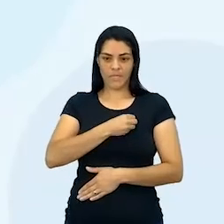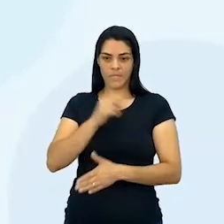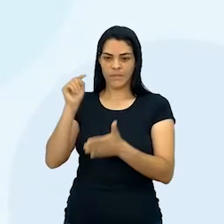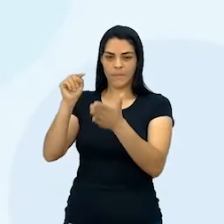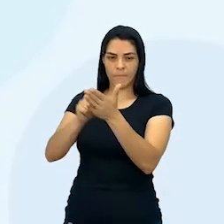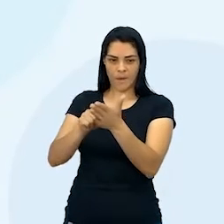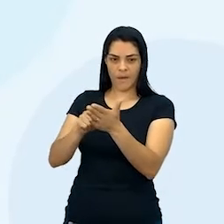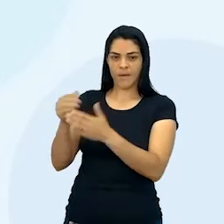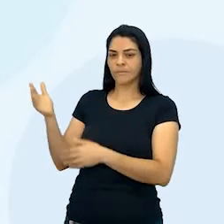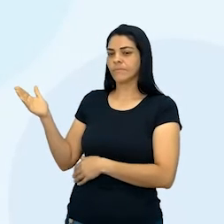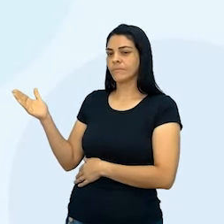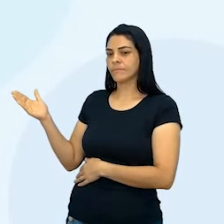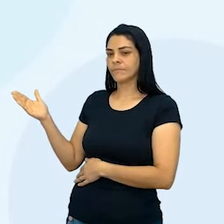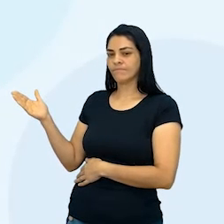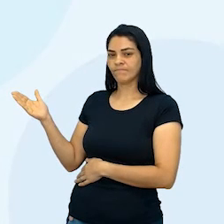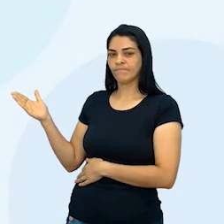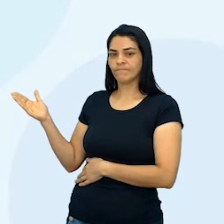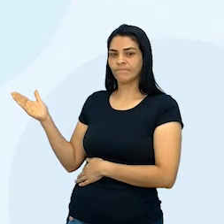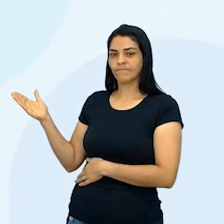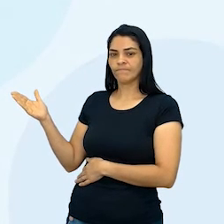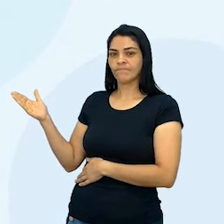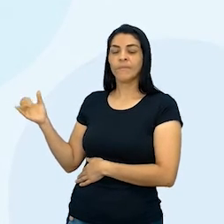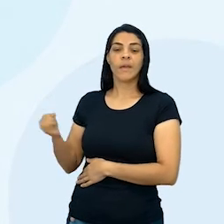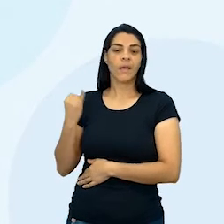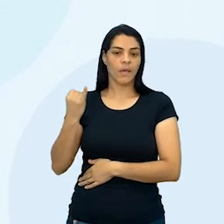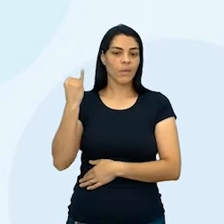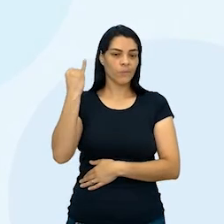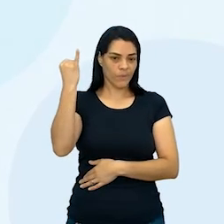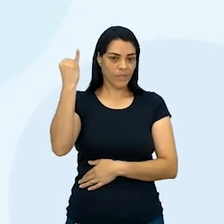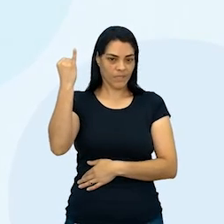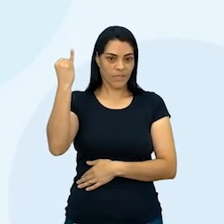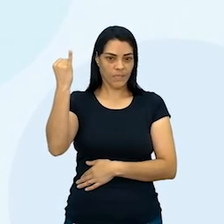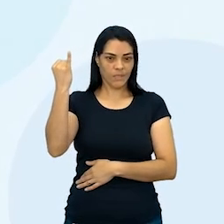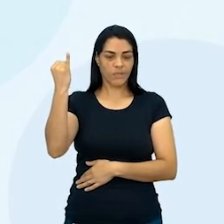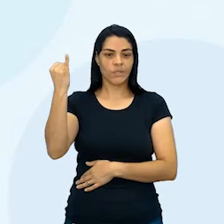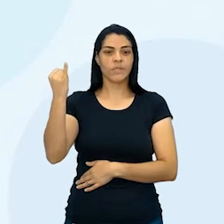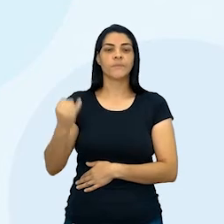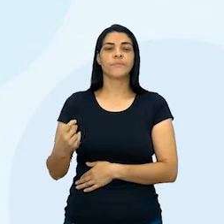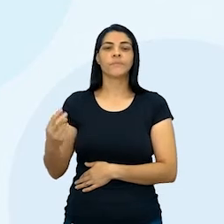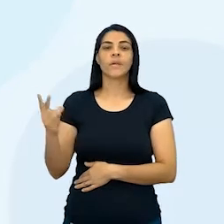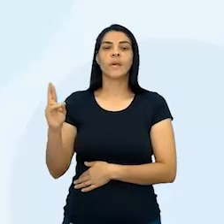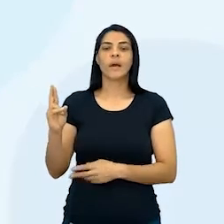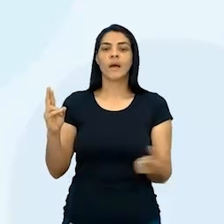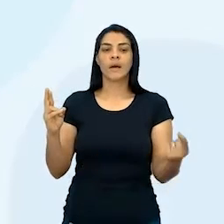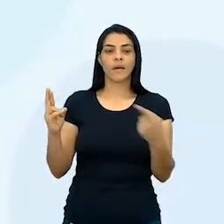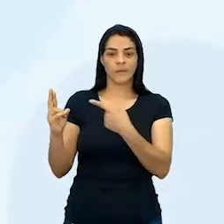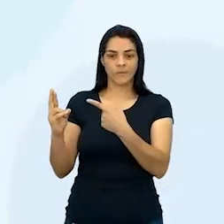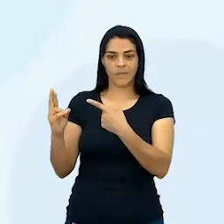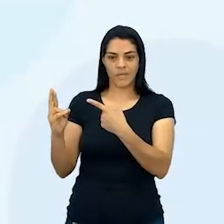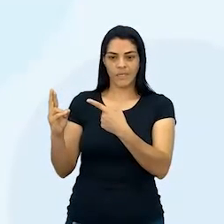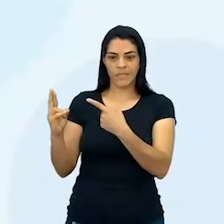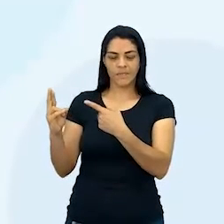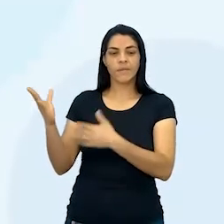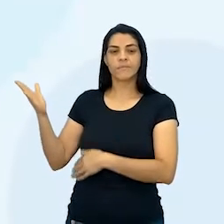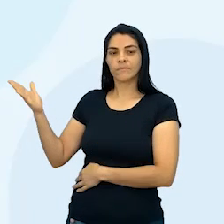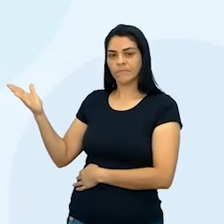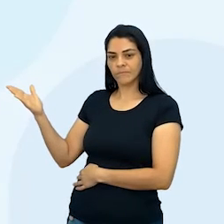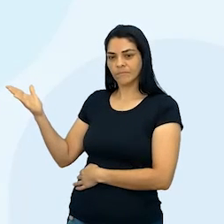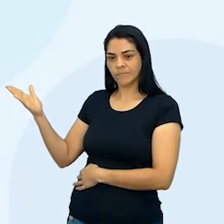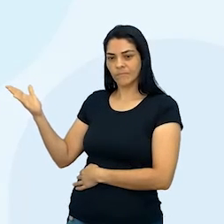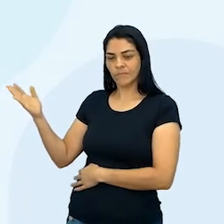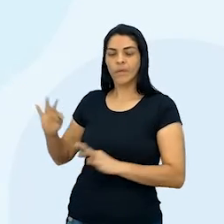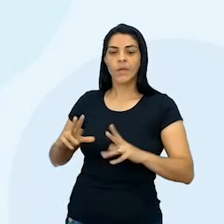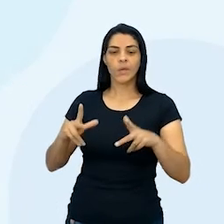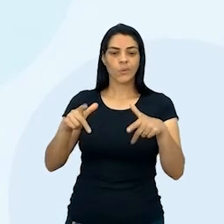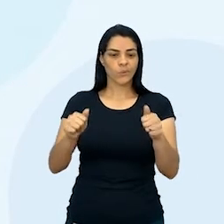Não deixem de registrar a presença. As nossas referências também estão na tela para vocês agora. Todo o material que foi